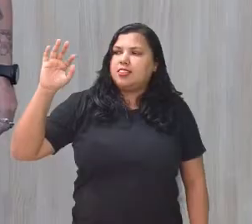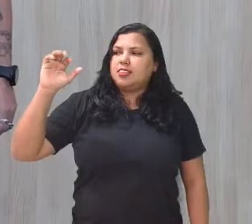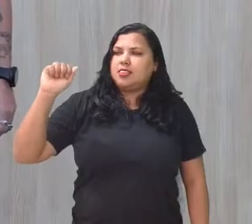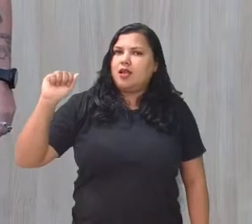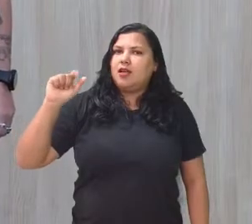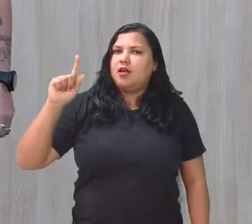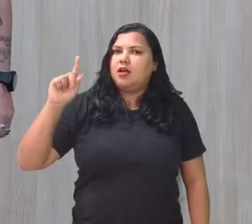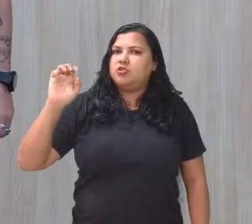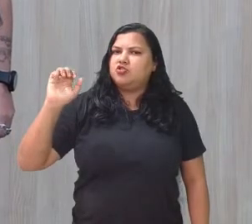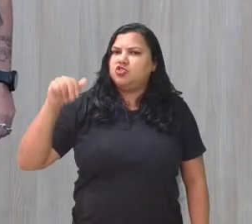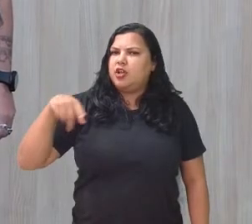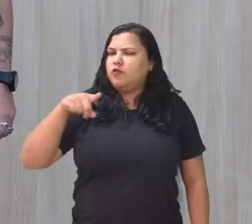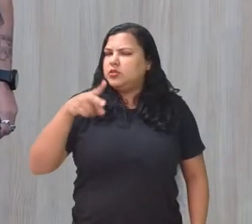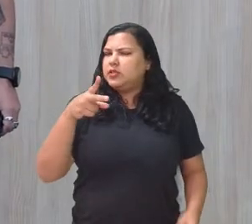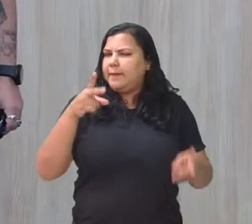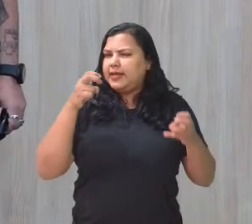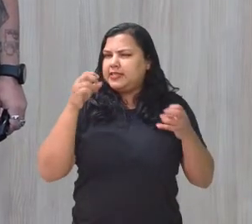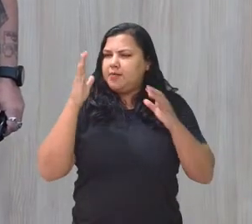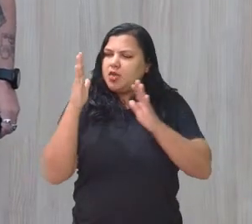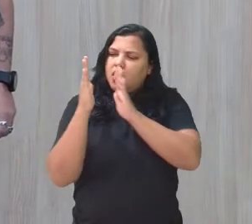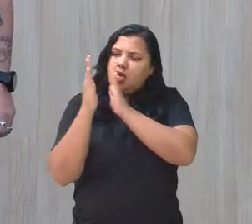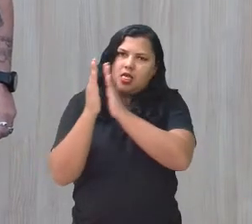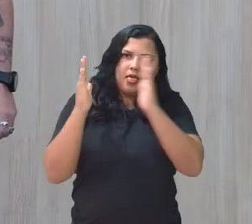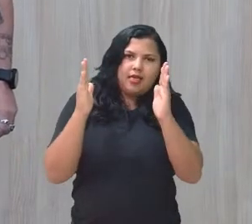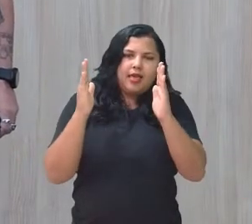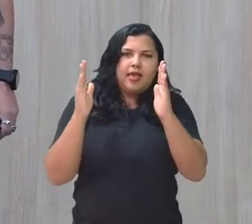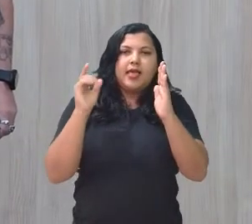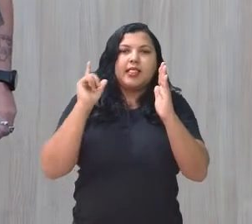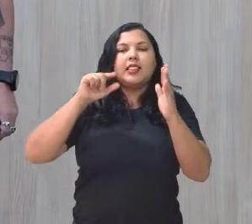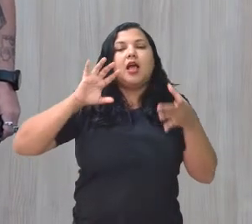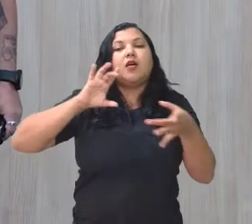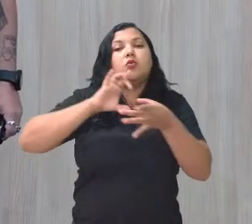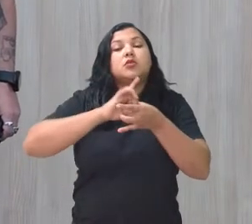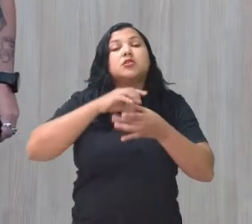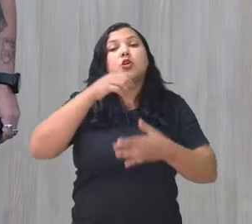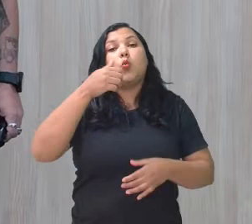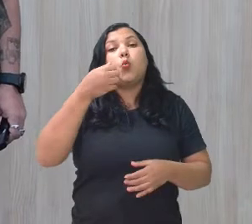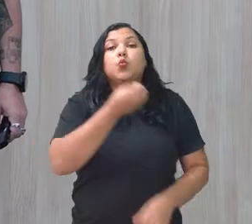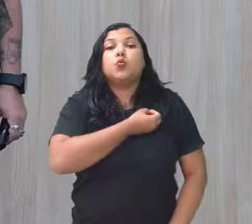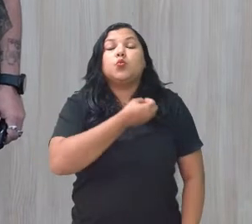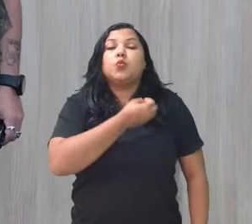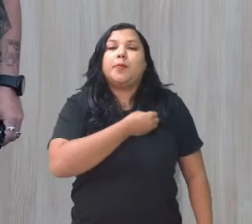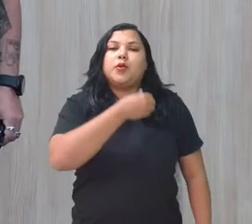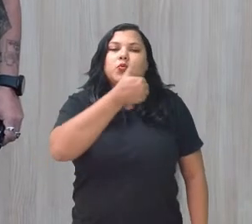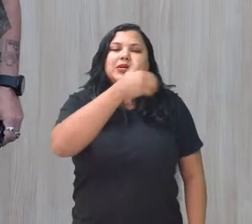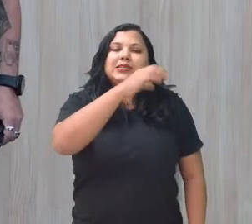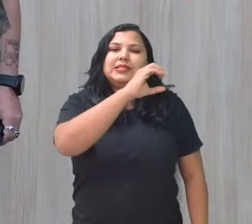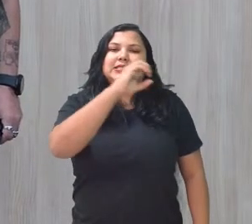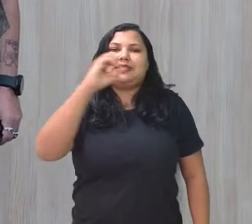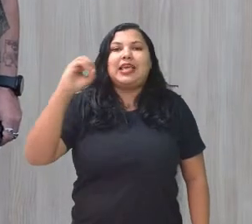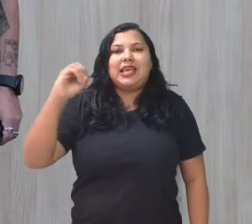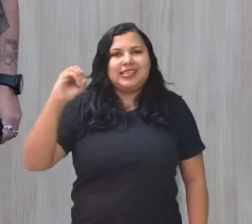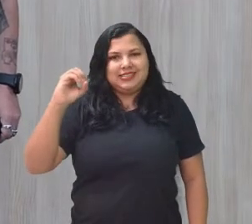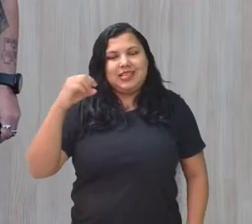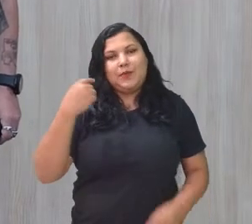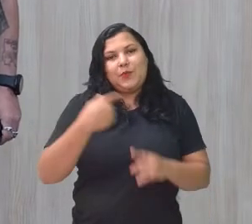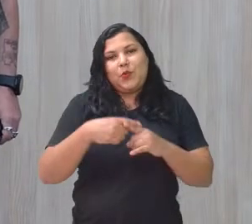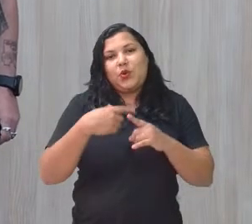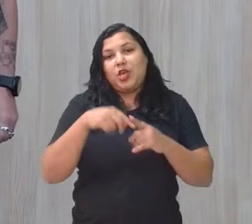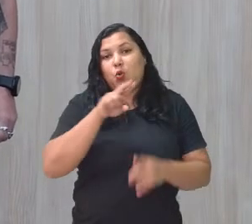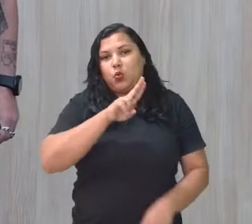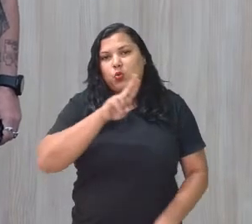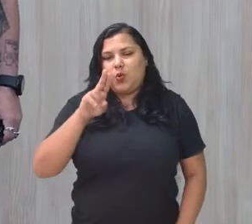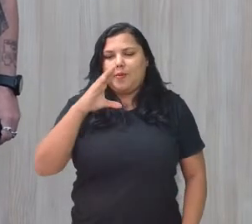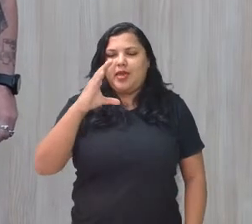que parte desse nome aí vem da ideia do número 100. E é de fato isso que acontece. O nome porcentagem,